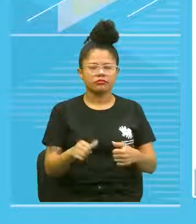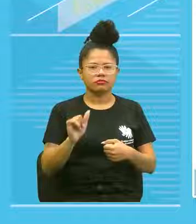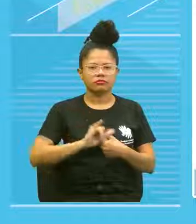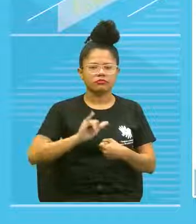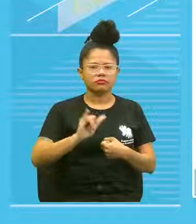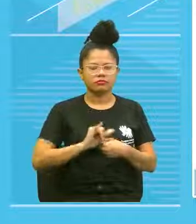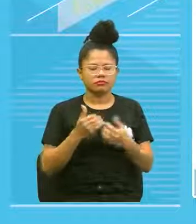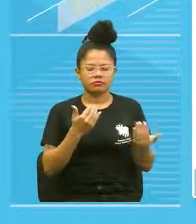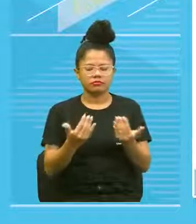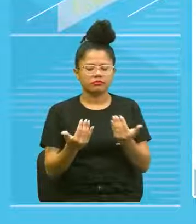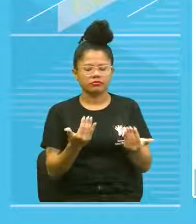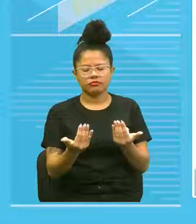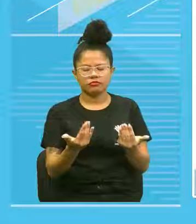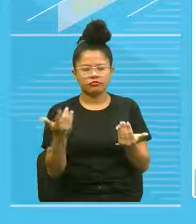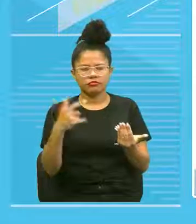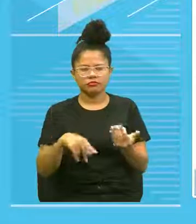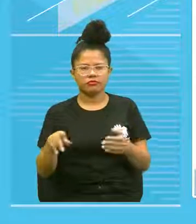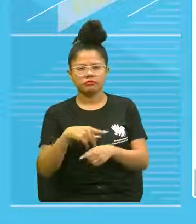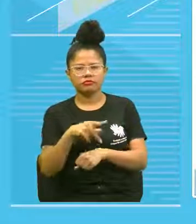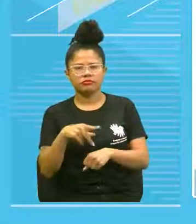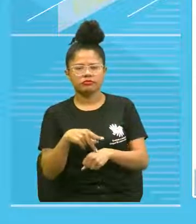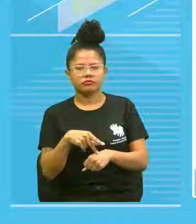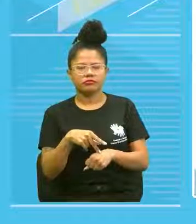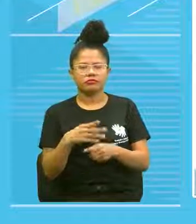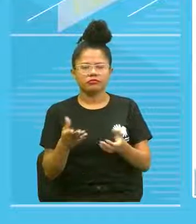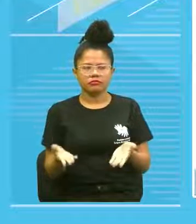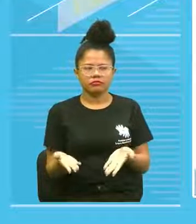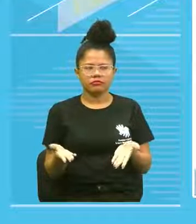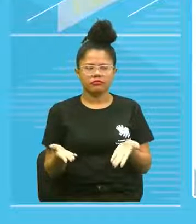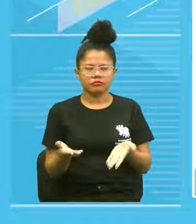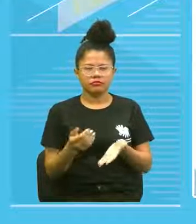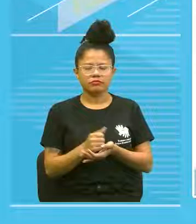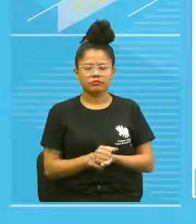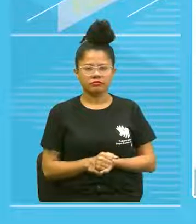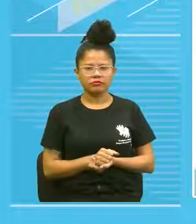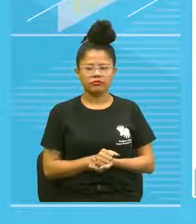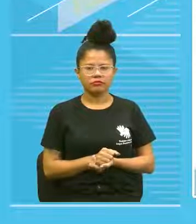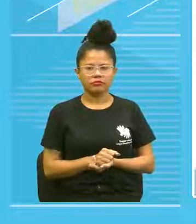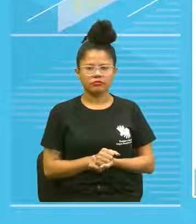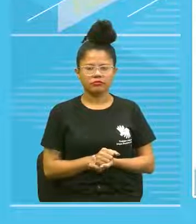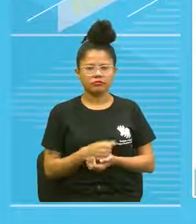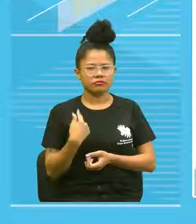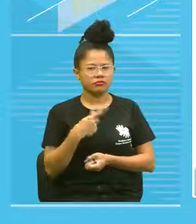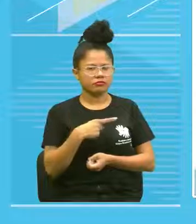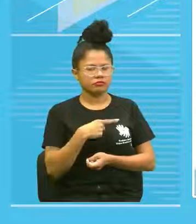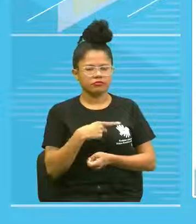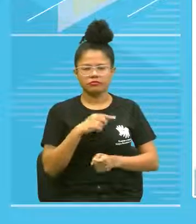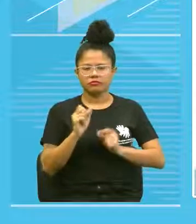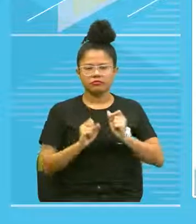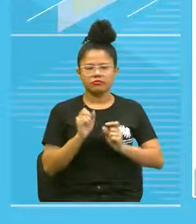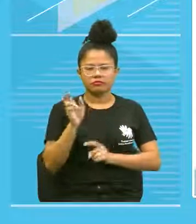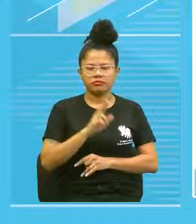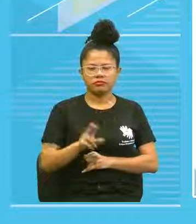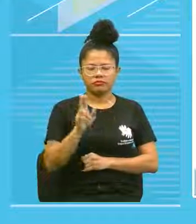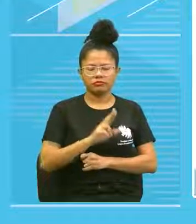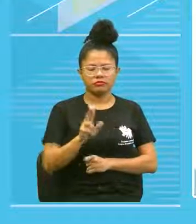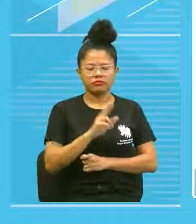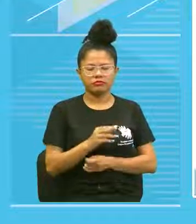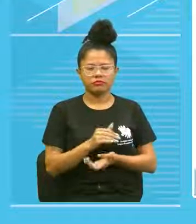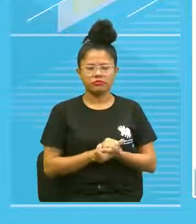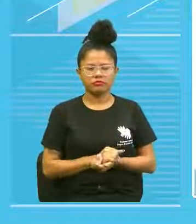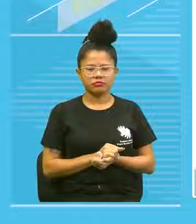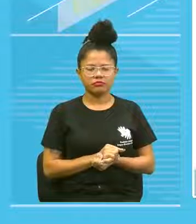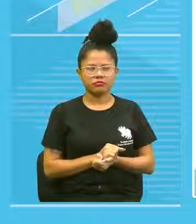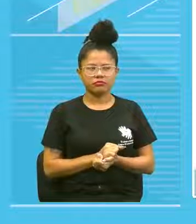se comparado a outros países Como os ricos e a gente tenha um consumo de renovável